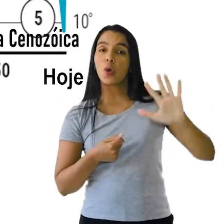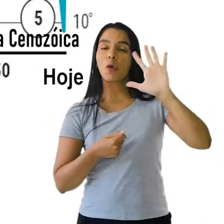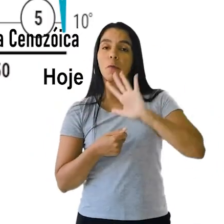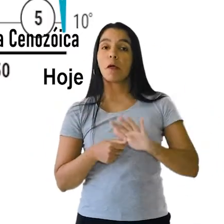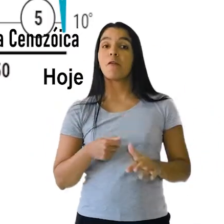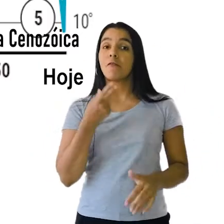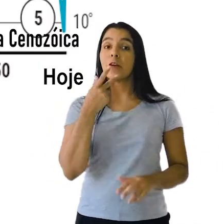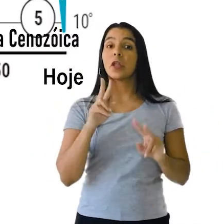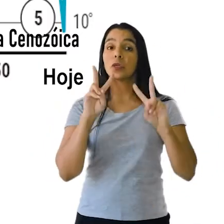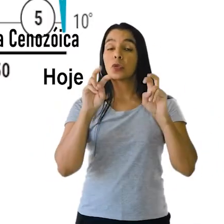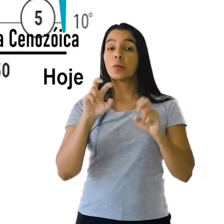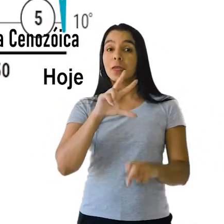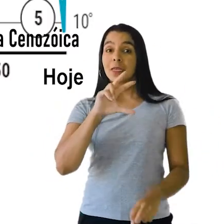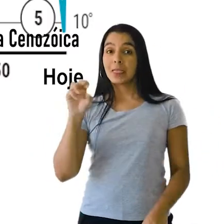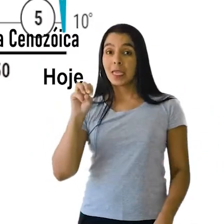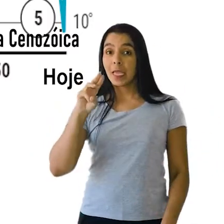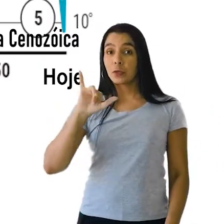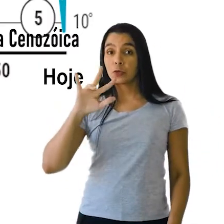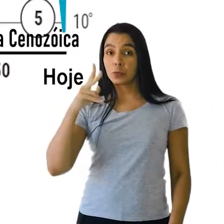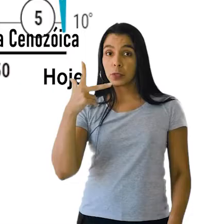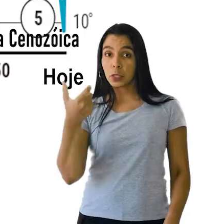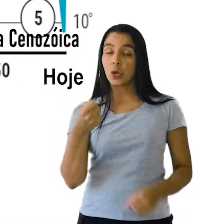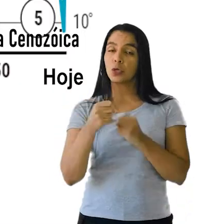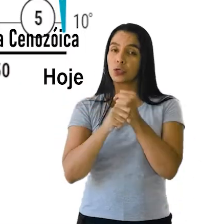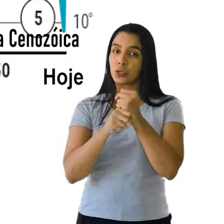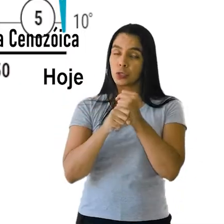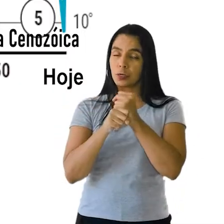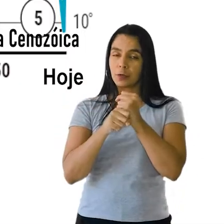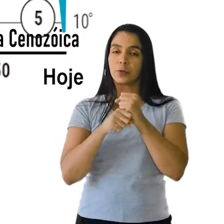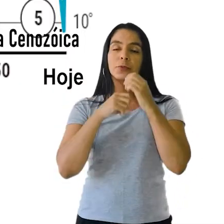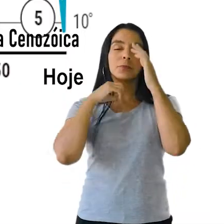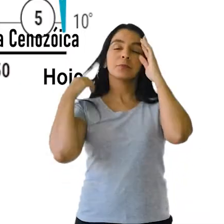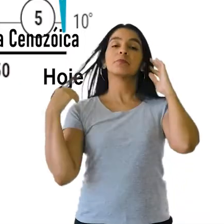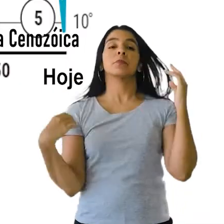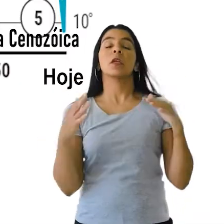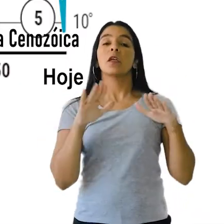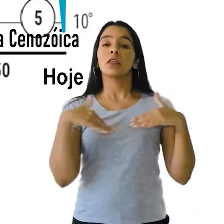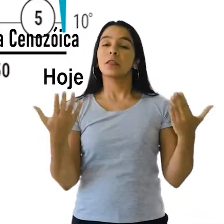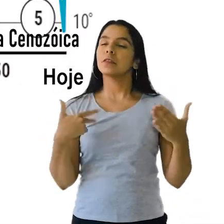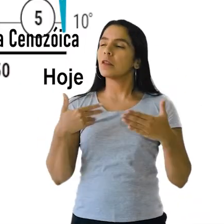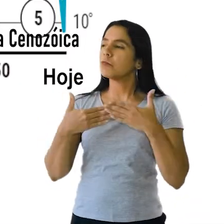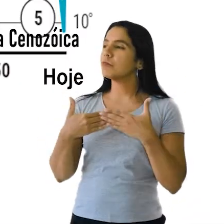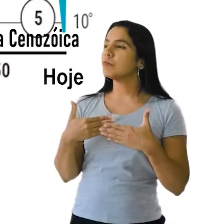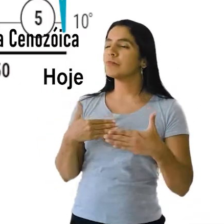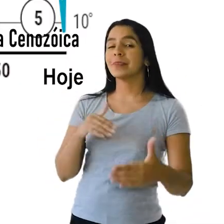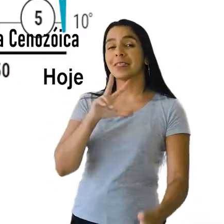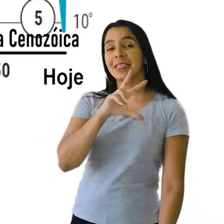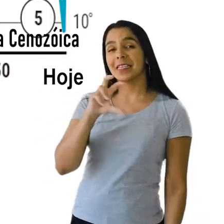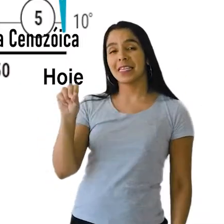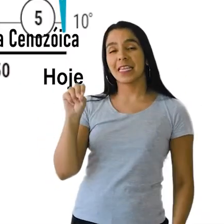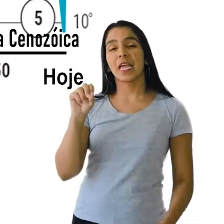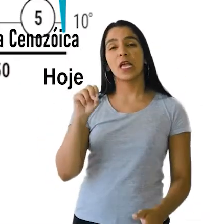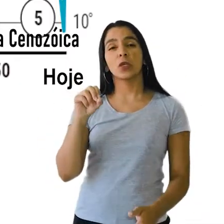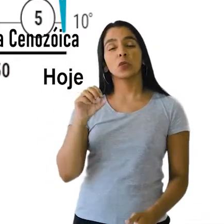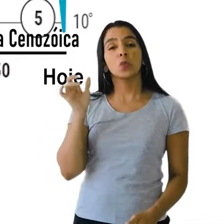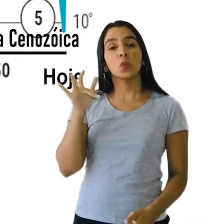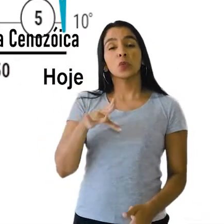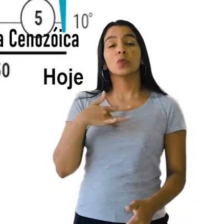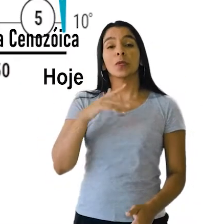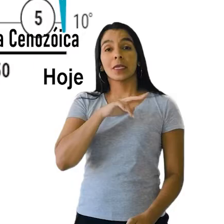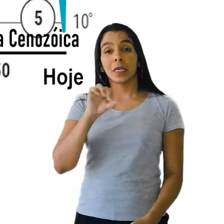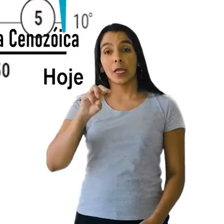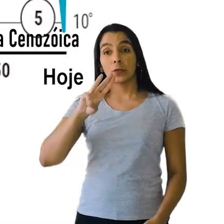clima global, num recorte de 500 milhões de anos, que representam o éon fanerozoico. Então, ao